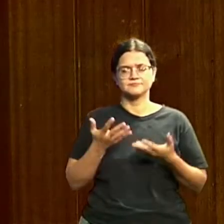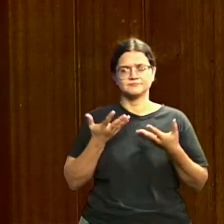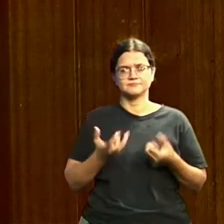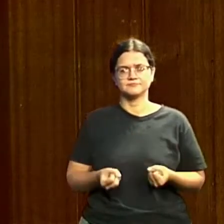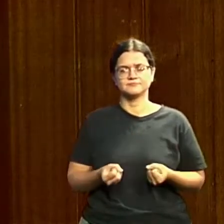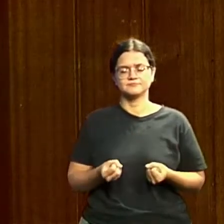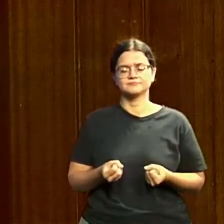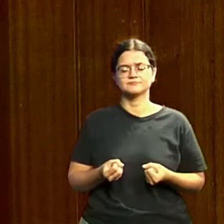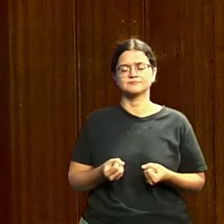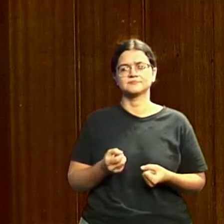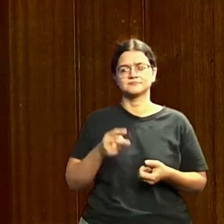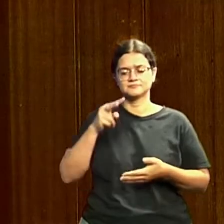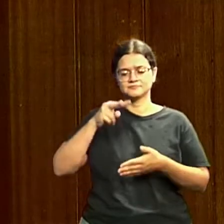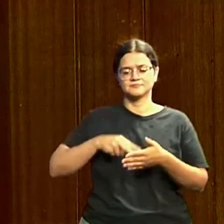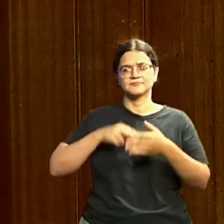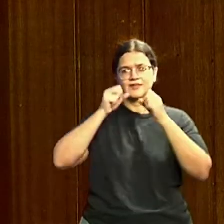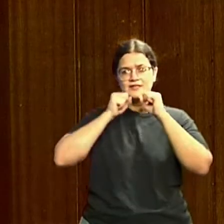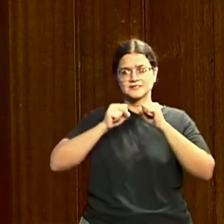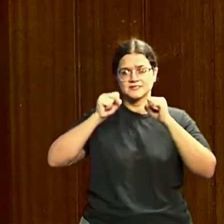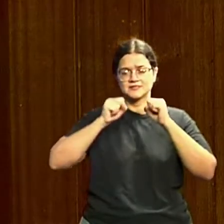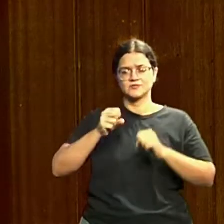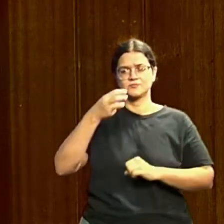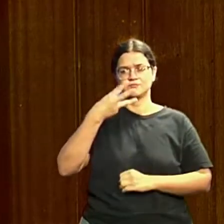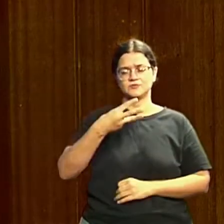vamos profetizar o Salmo 32.